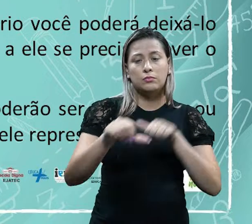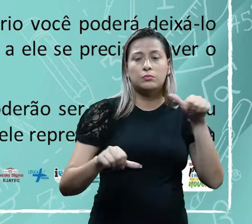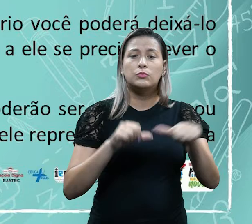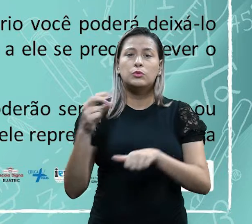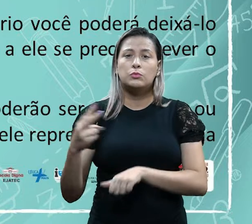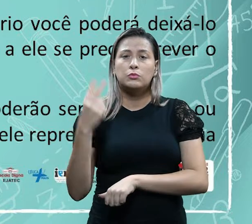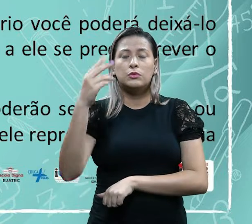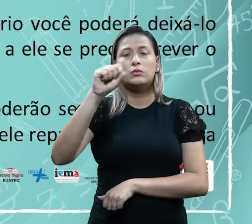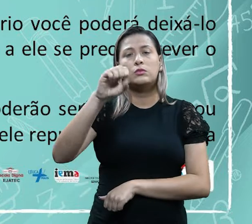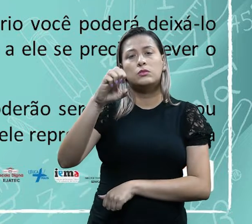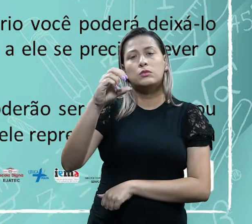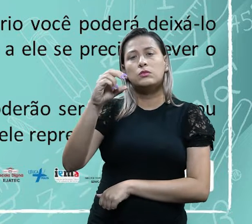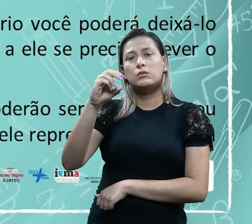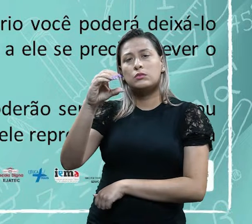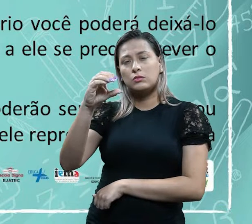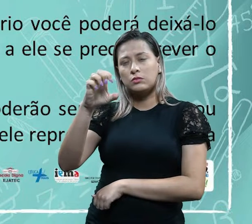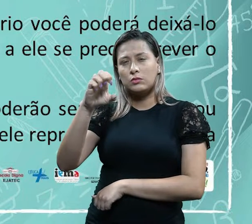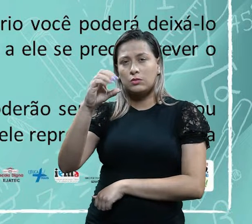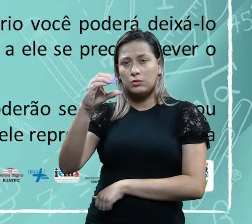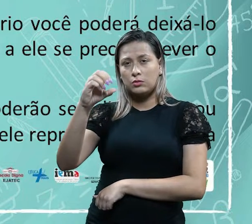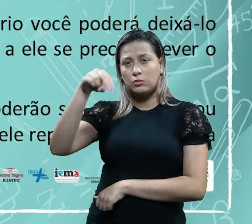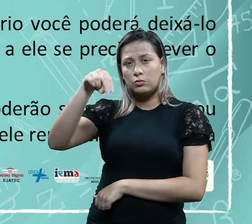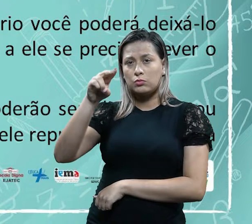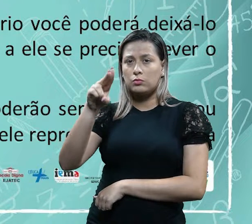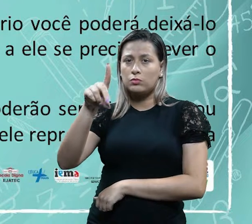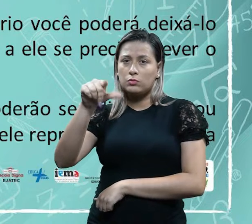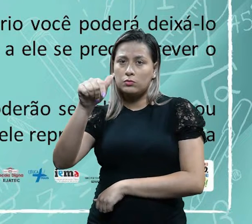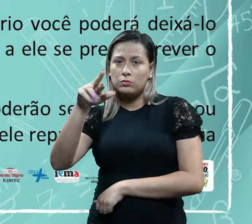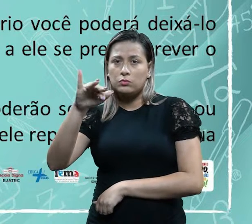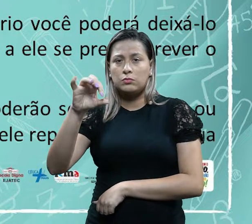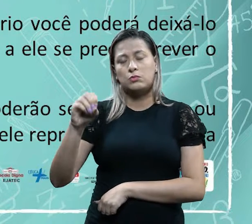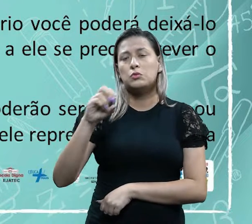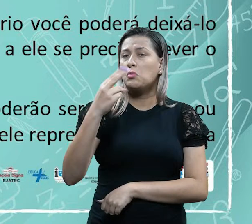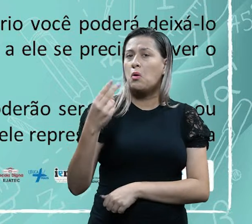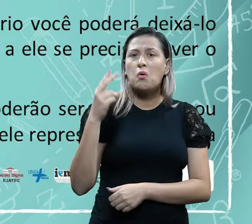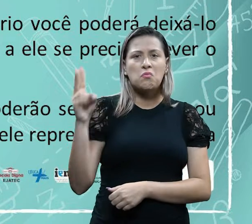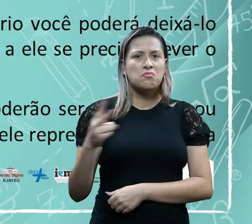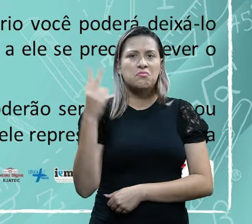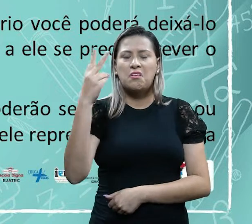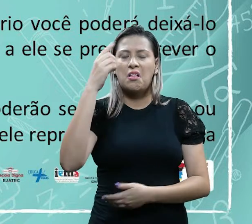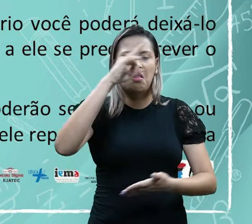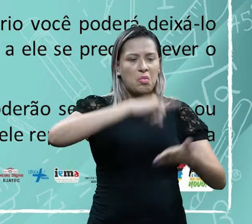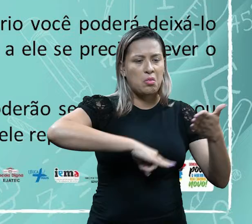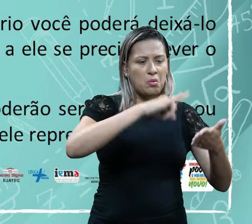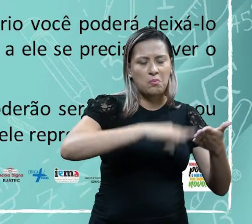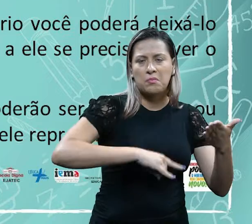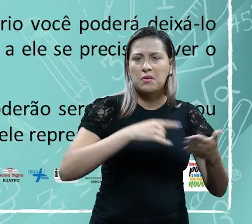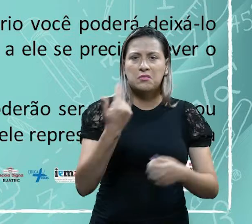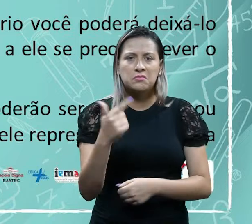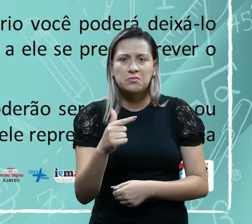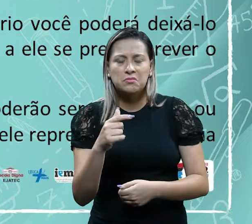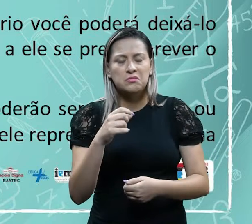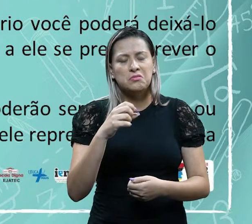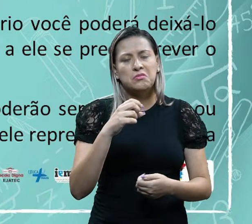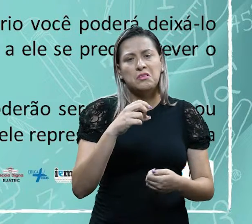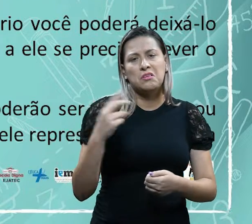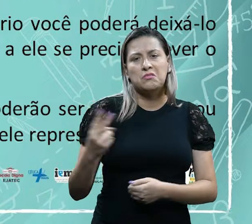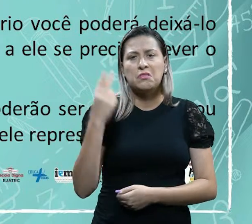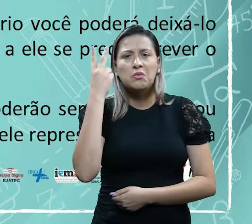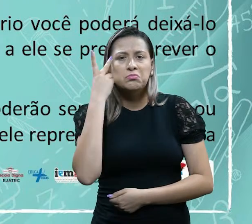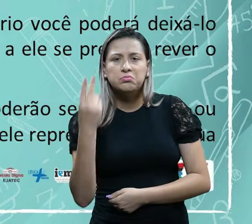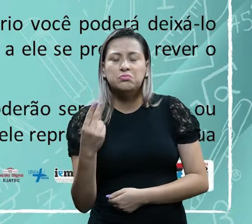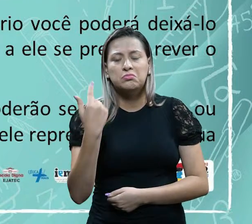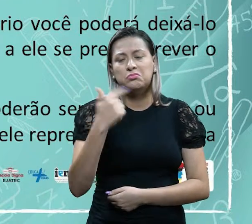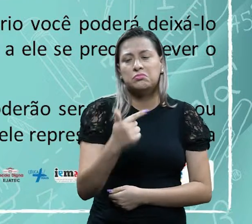até mesmo não ter mais um valor, né? Ele não ter valor nem documental, nem histórico, eu possa